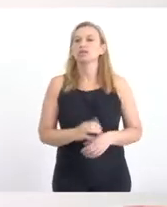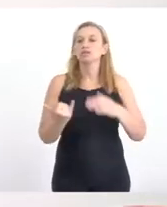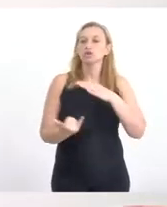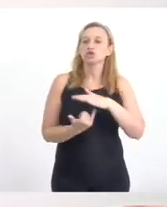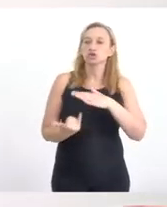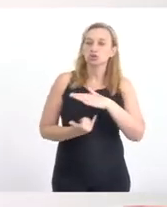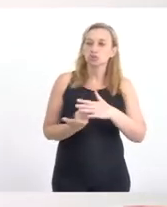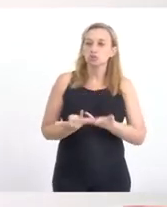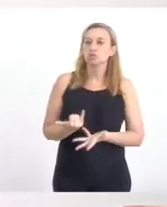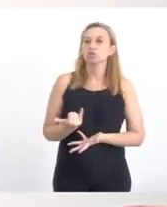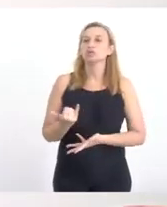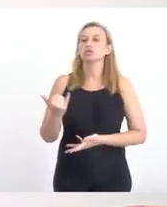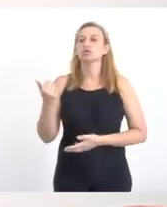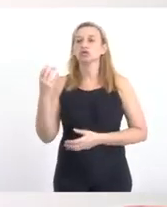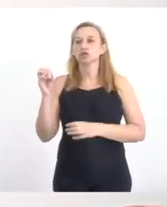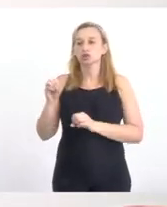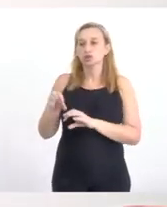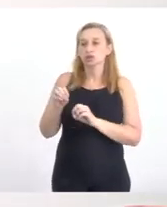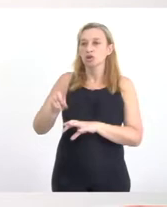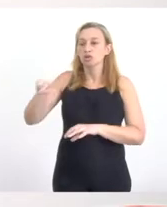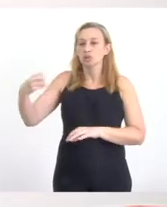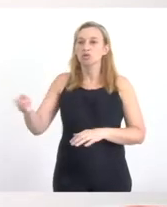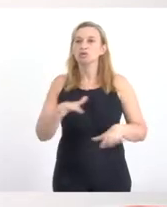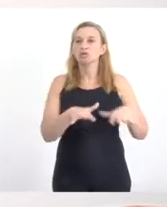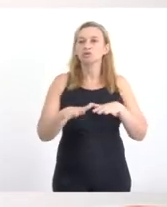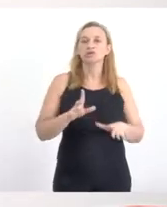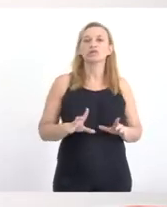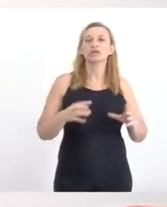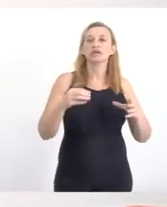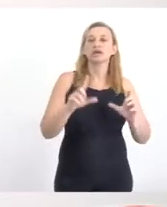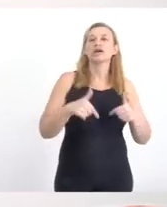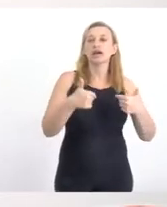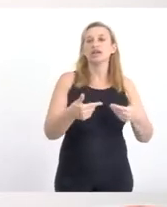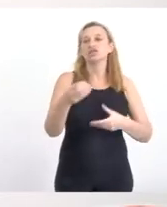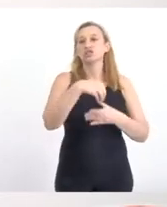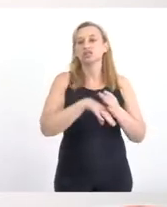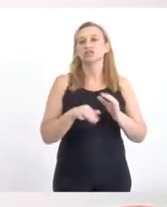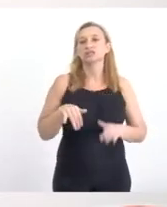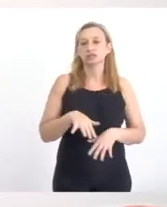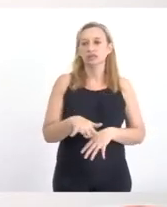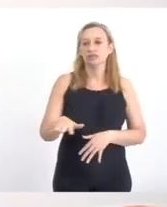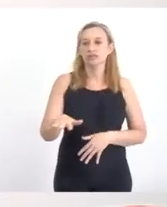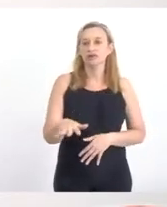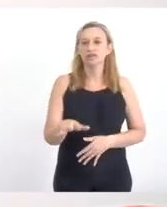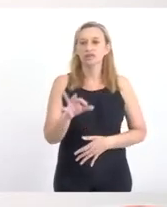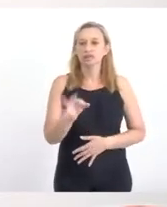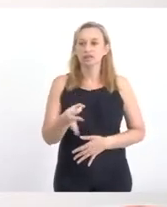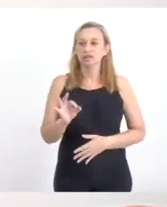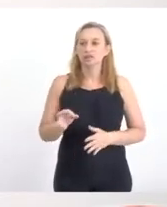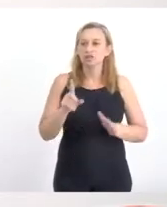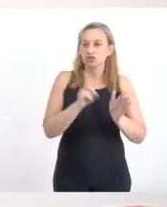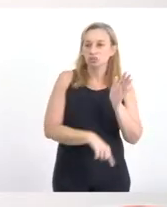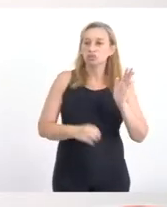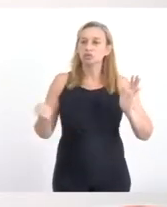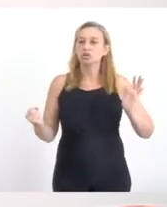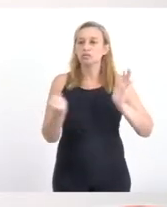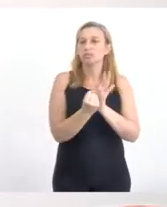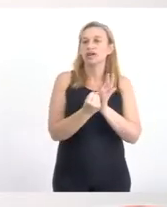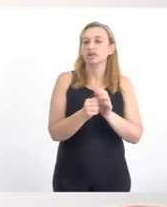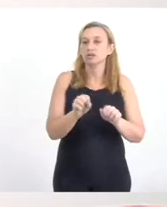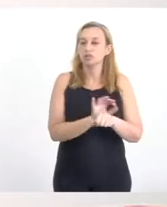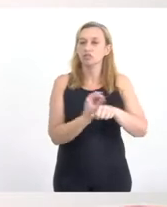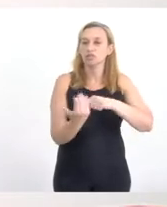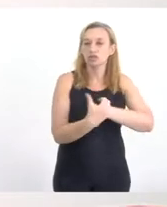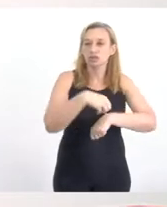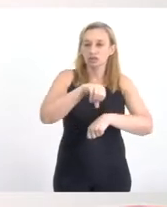Instituto de o e outros movimentos que também atuam na favela pois justamente amenizar o impacto da covid-19